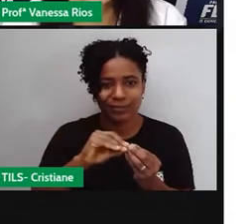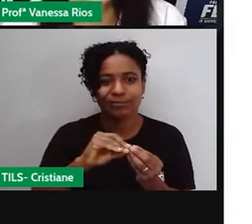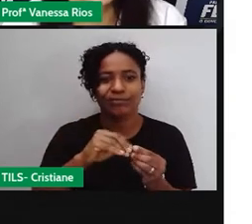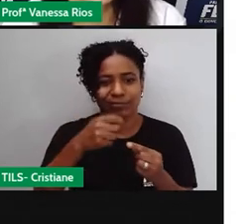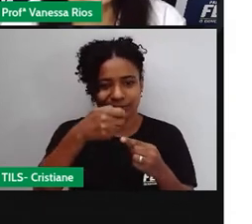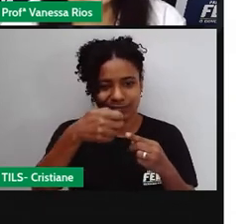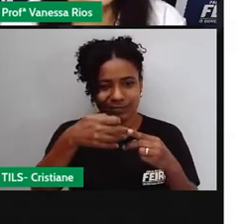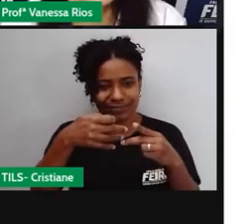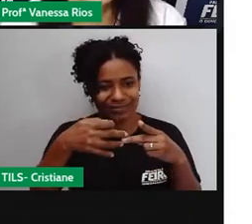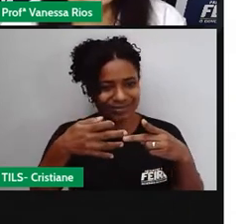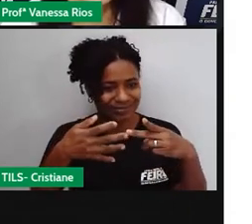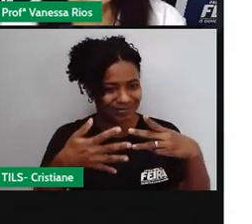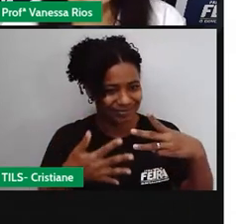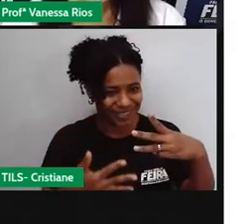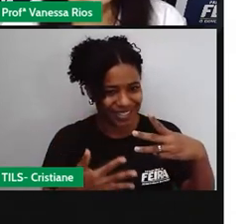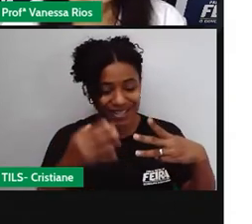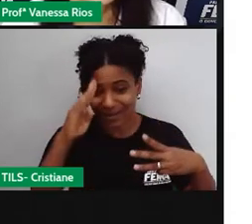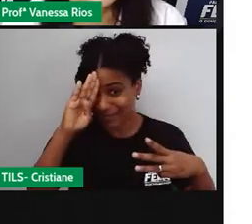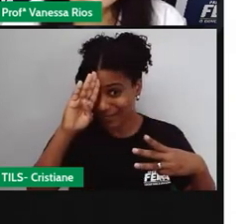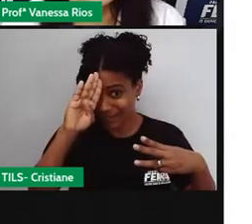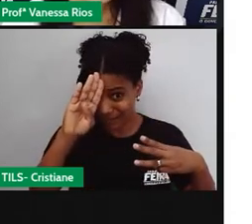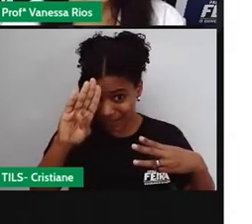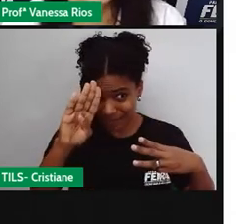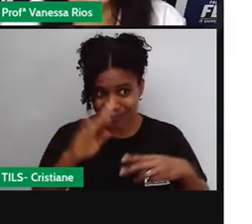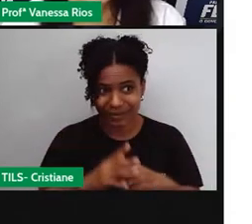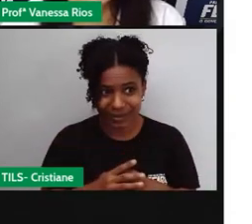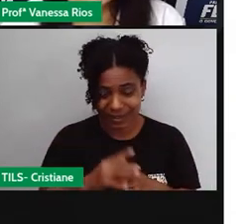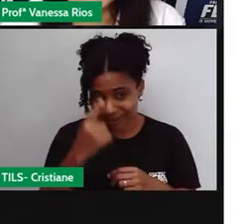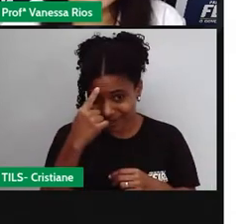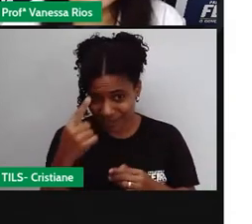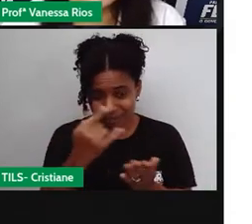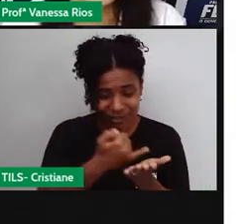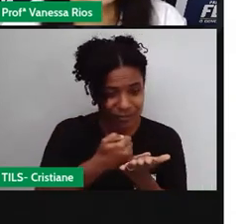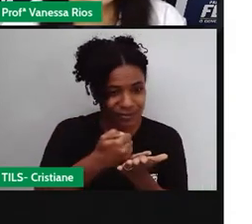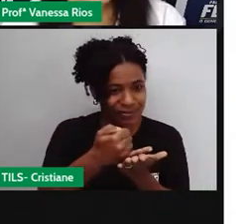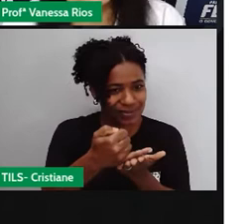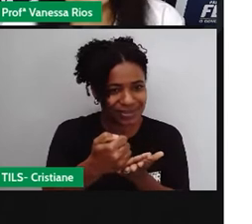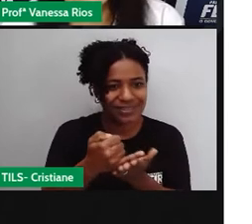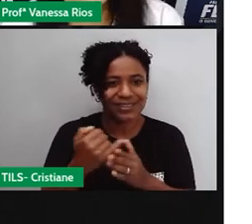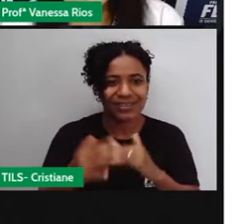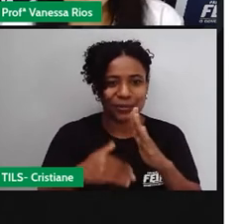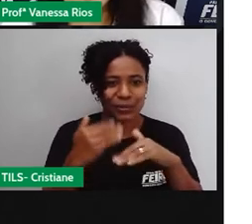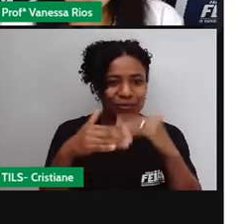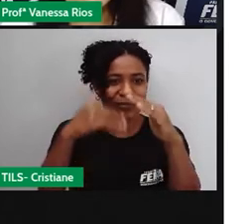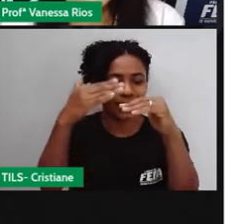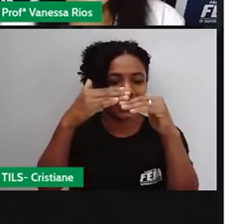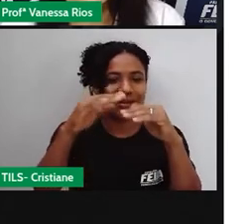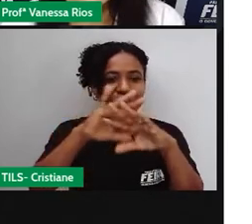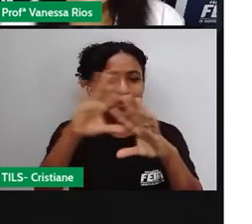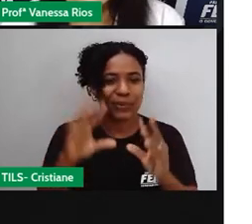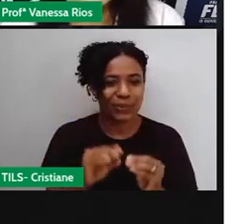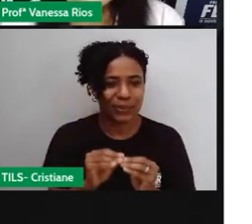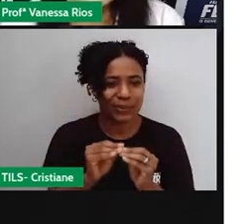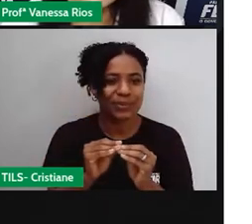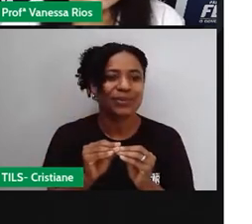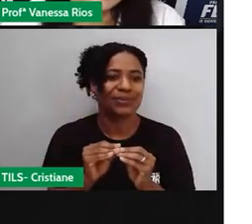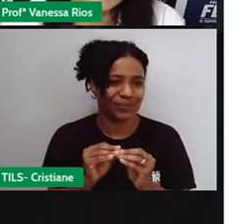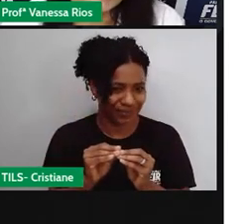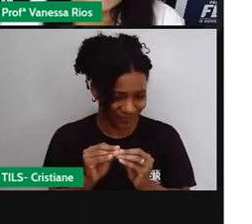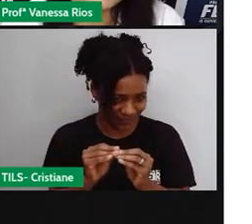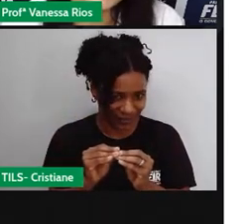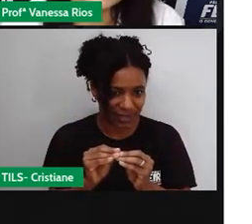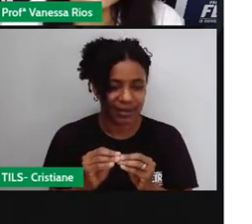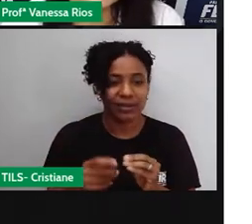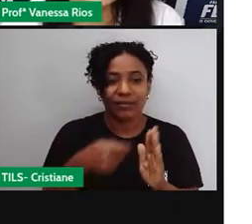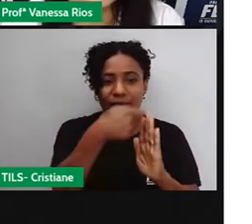no seu texto. Então, vai ter uma introdução, um desenvolvimento e também uma conclusão. Criando um roteiro escrito